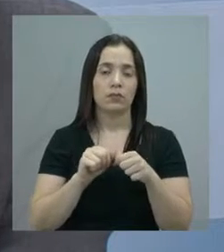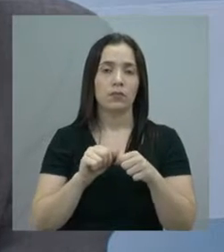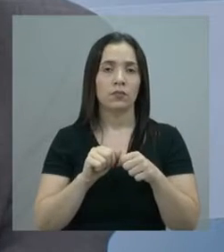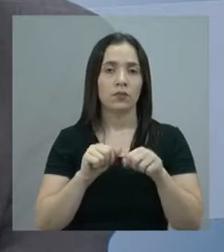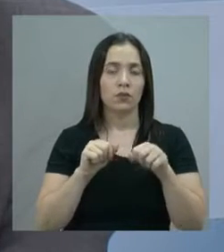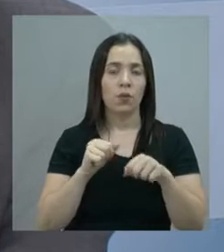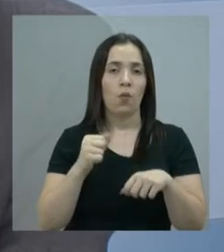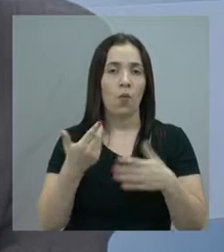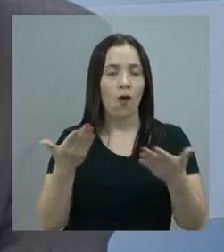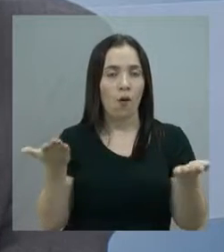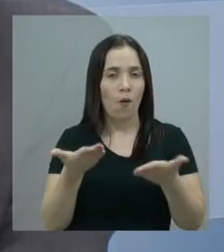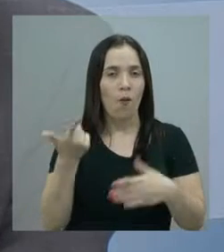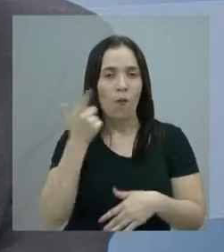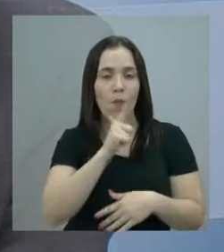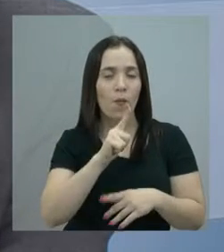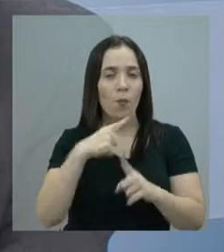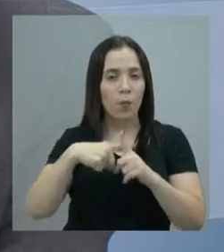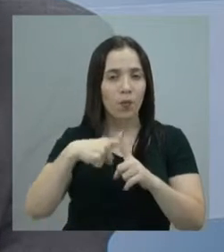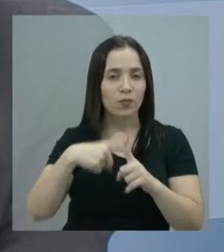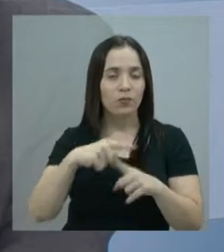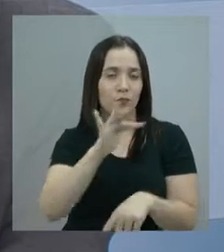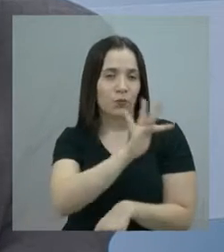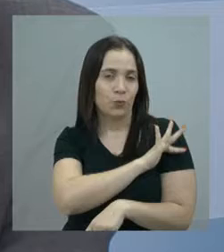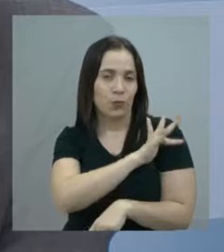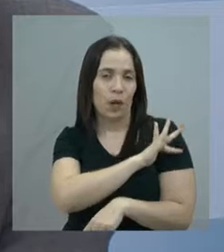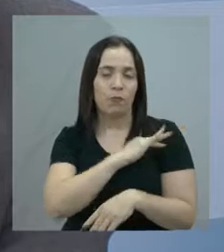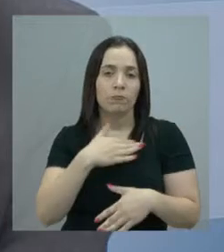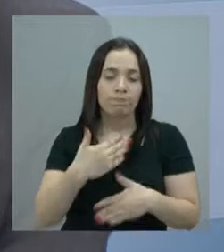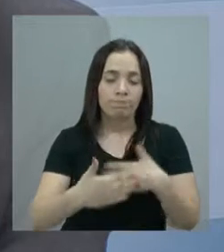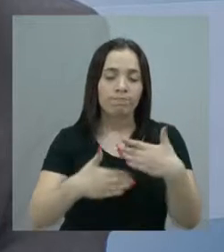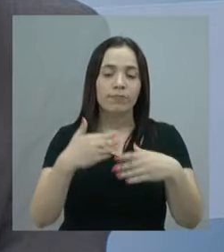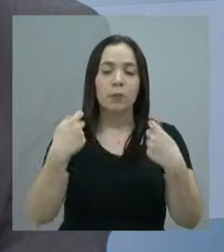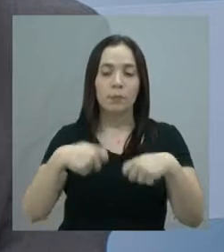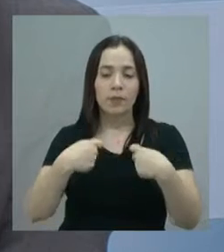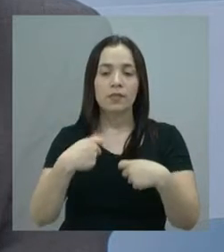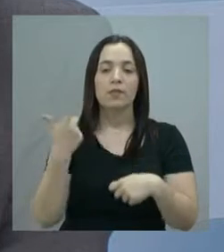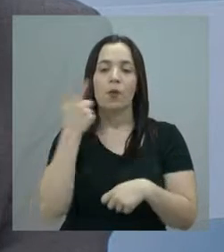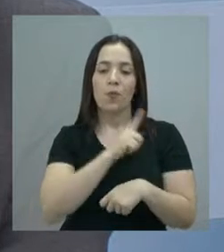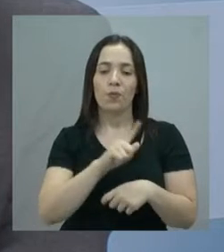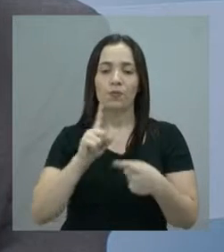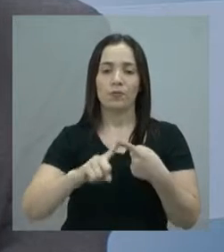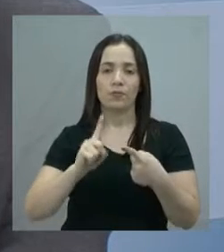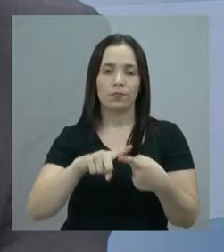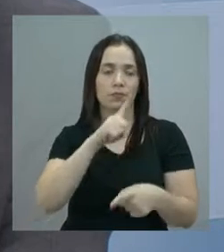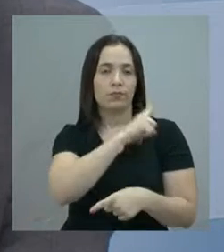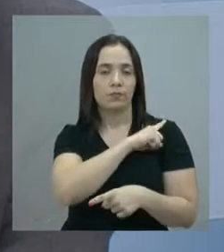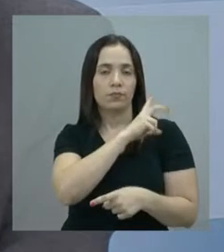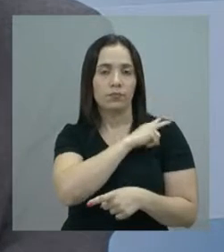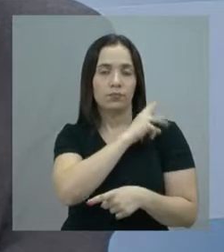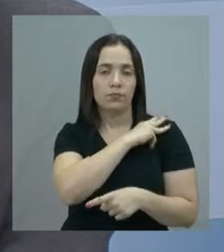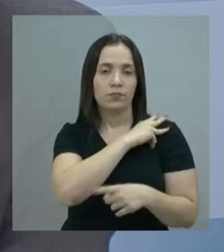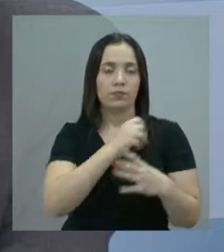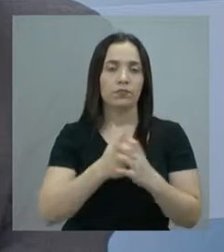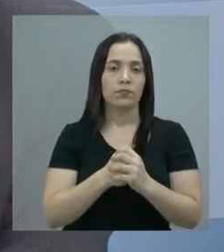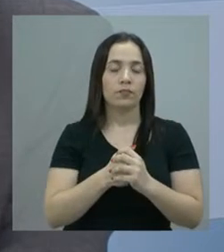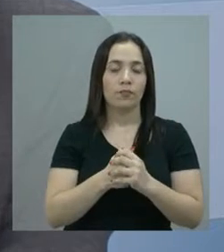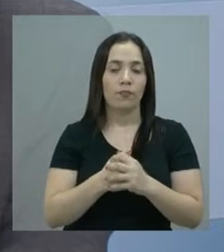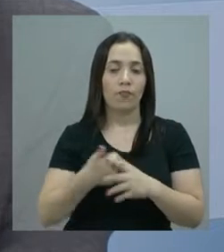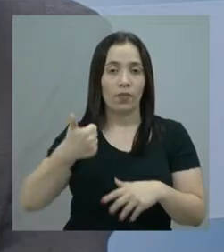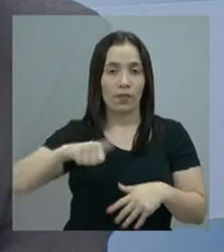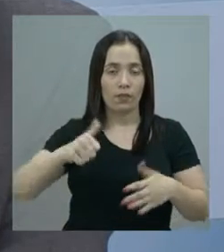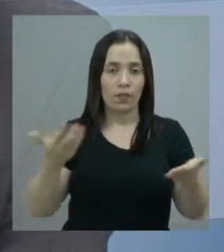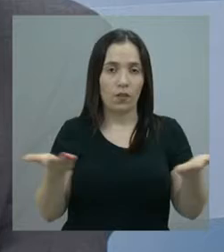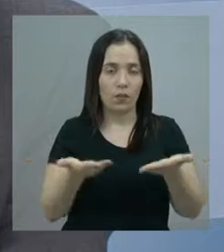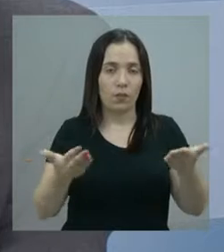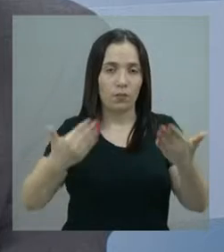alcançamos positivamente no ensino fundamental, ela também seja alcançada no ensino médio. A avaliação que está sendo feita